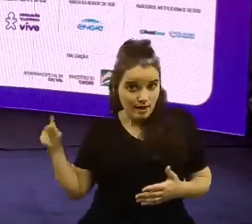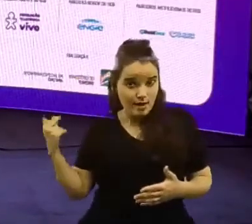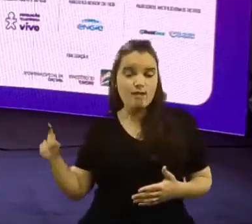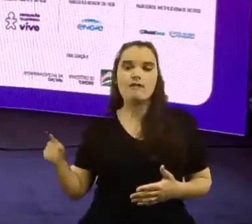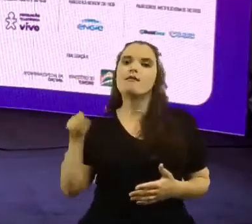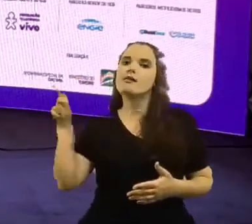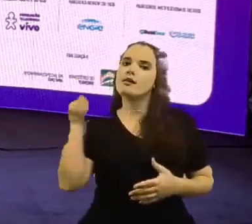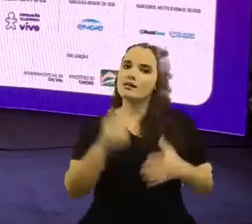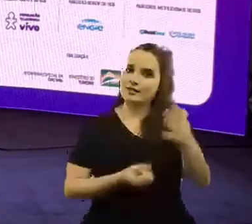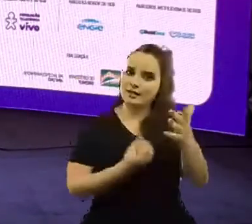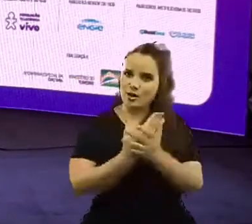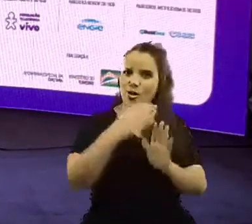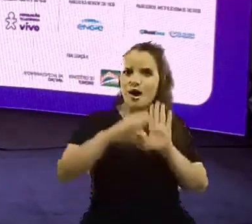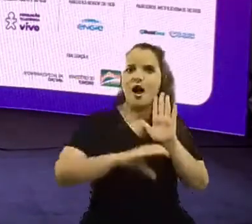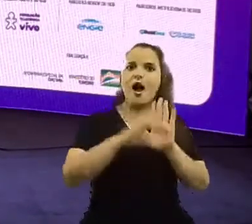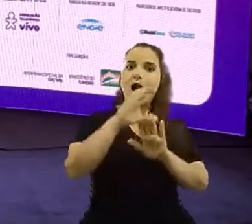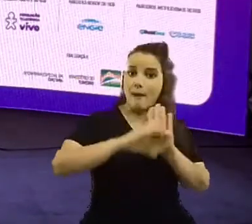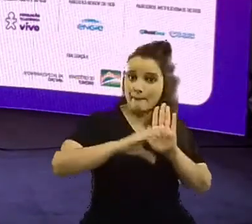fica contigo, Chay.